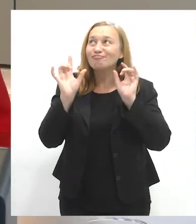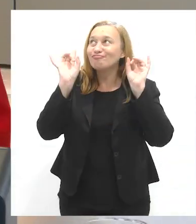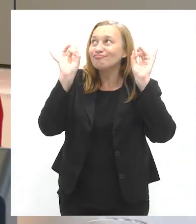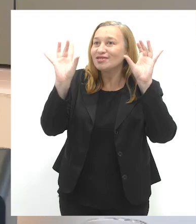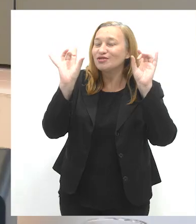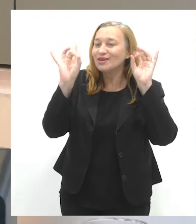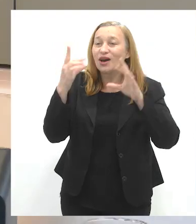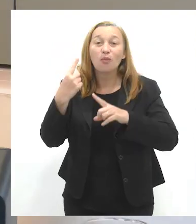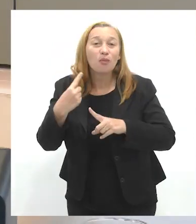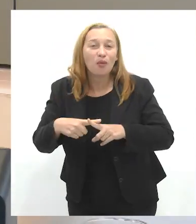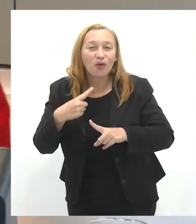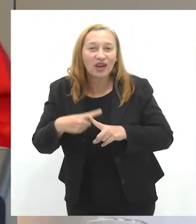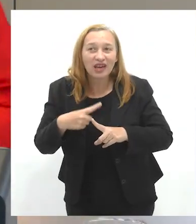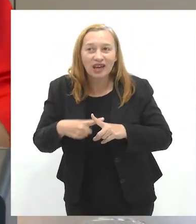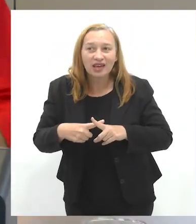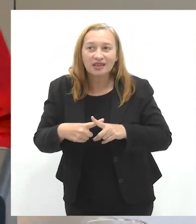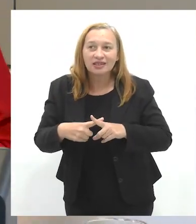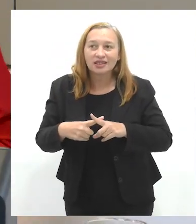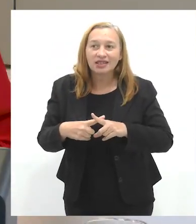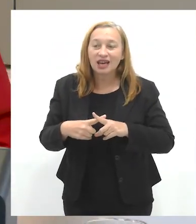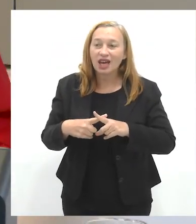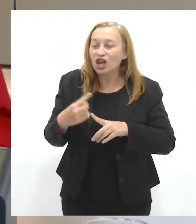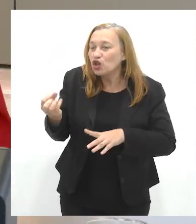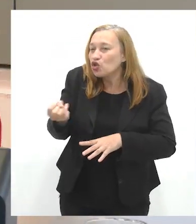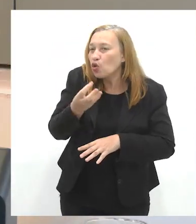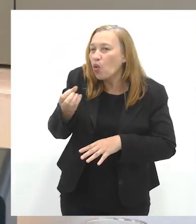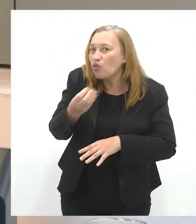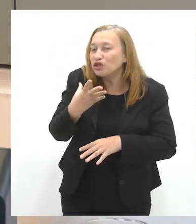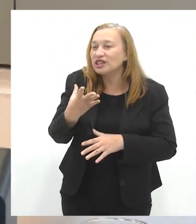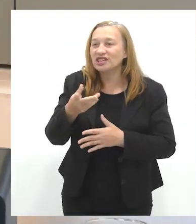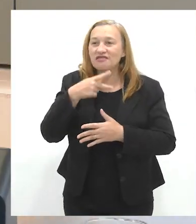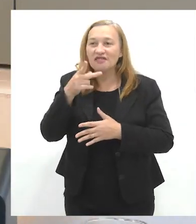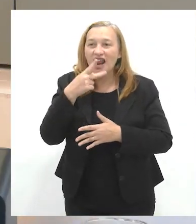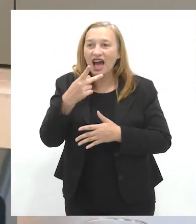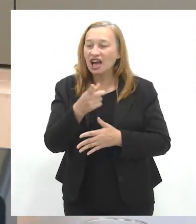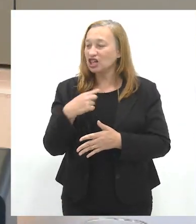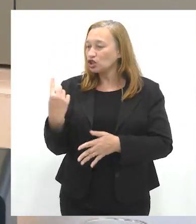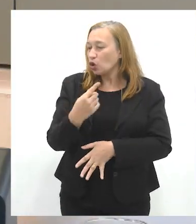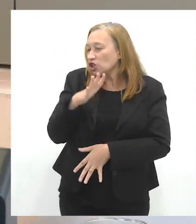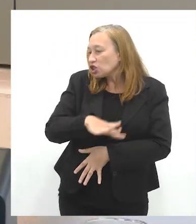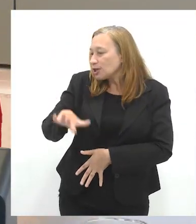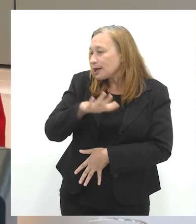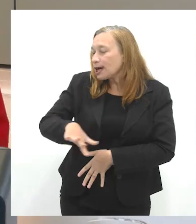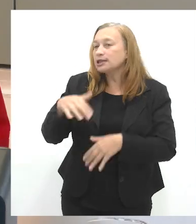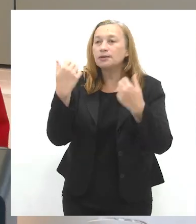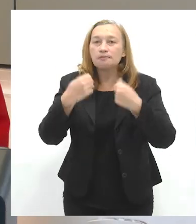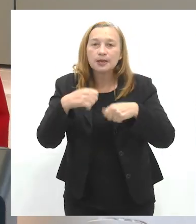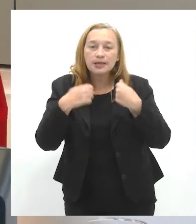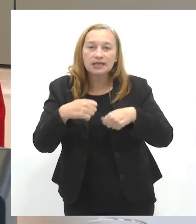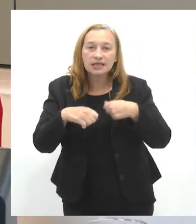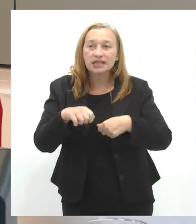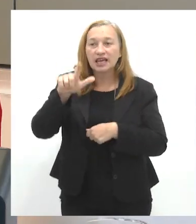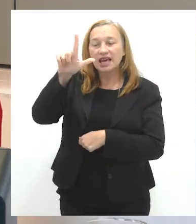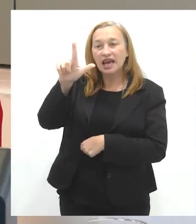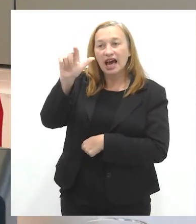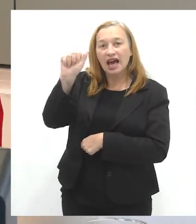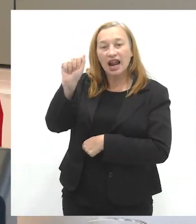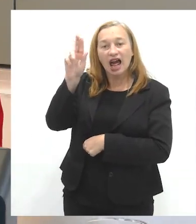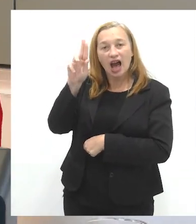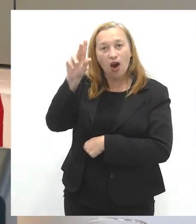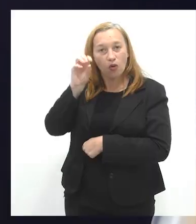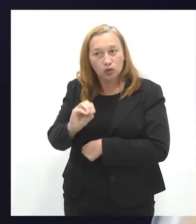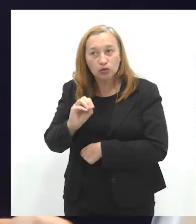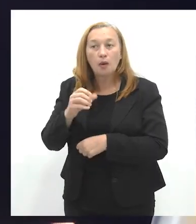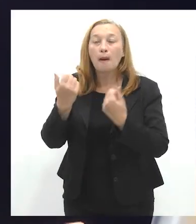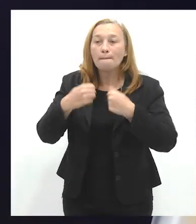especial, porque tá na moda, né, essa coisa de falar que as nossas crianças precisam de laudo, precisam